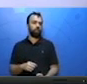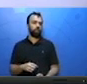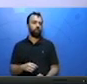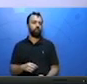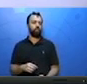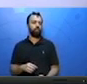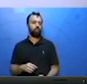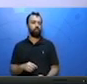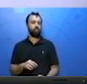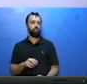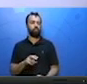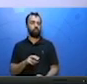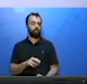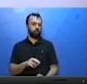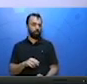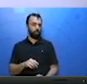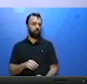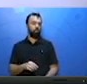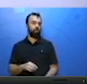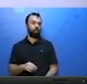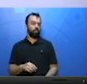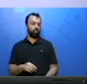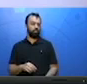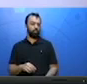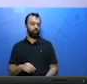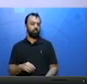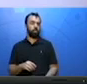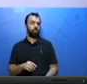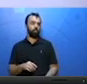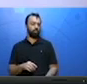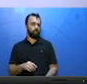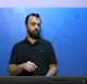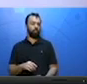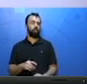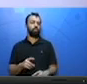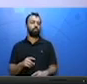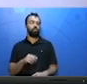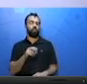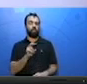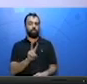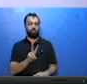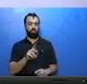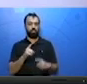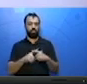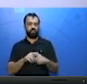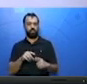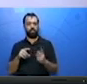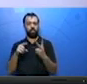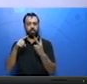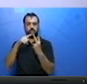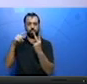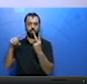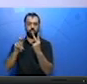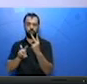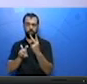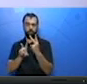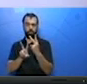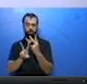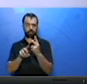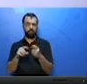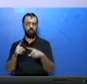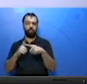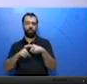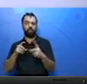Então, o único que deu para cancelar foi esse. Então, vai ficar 2 vezes raiz de 2 vezes raiz de 5. Esse 2 vezes 5 eu